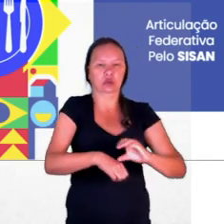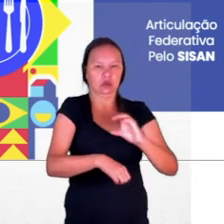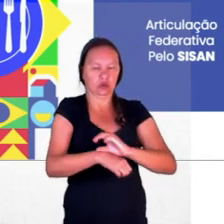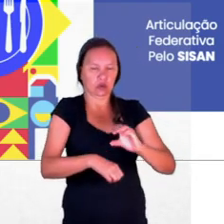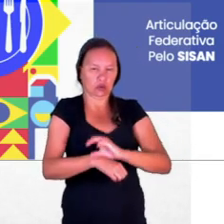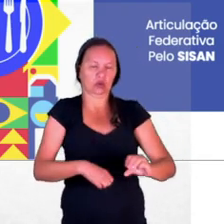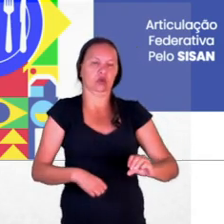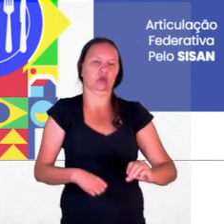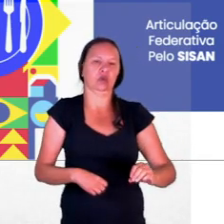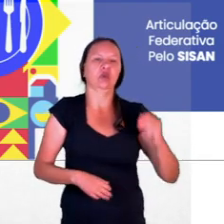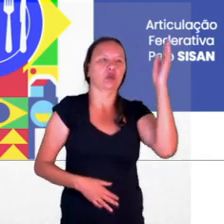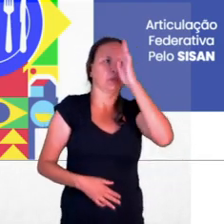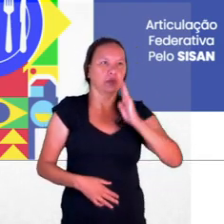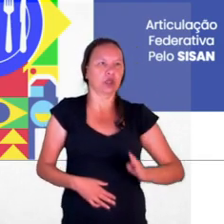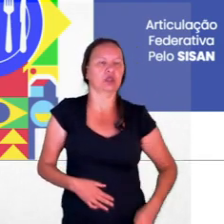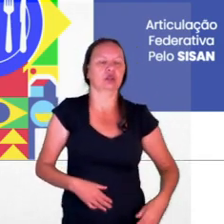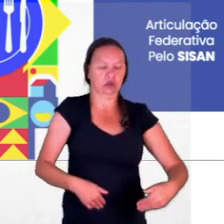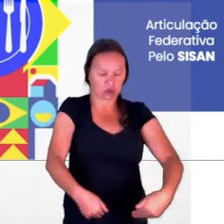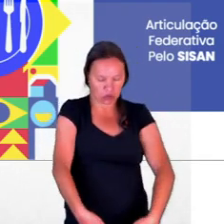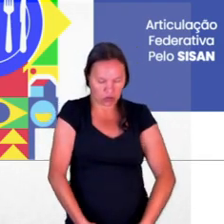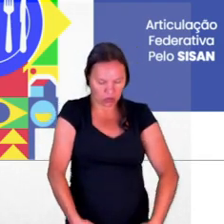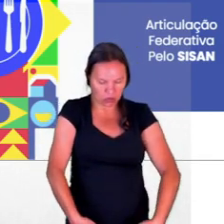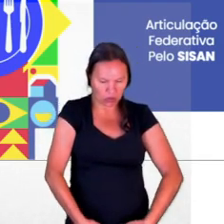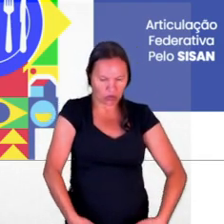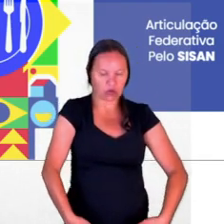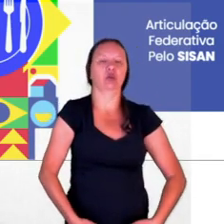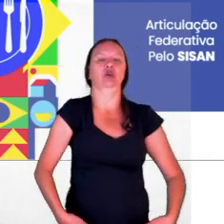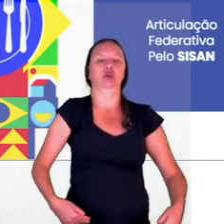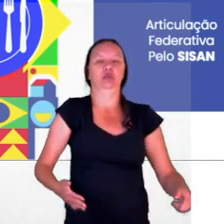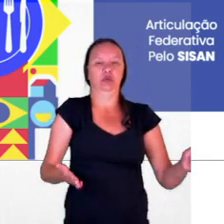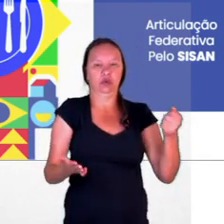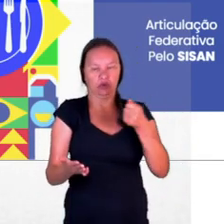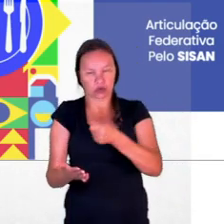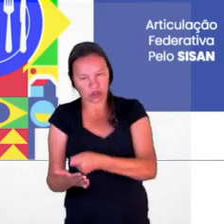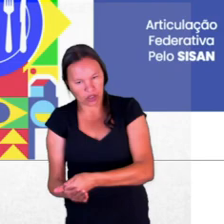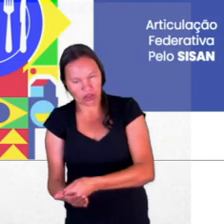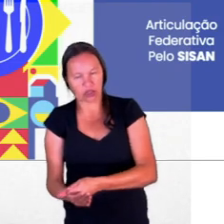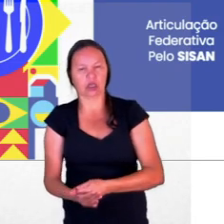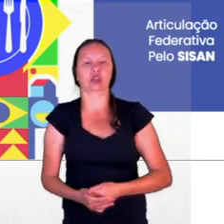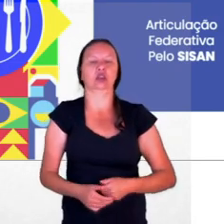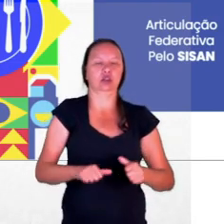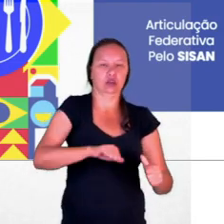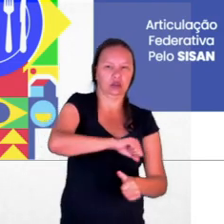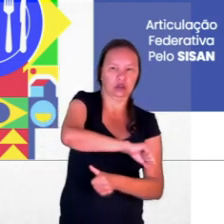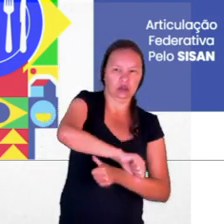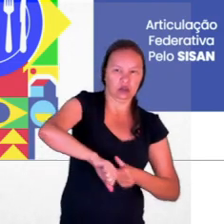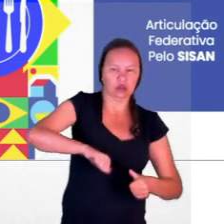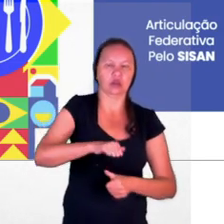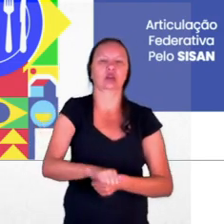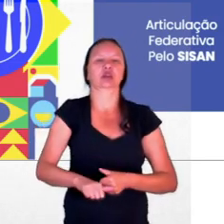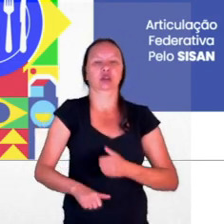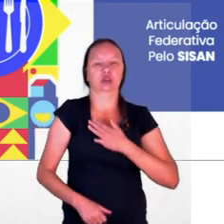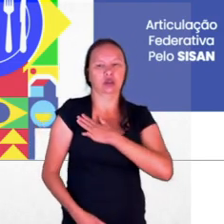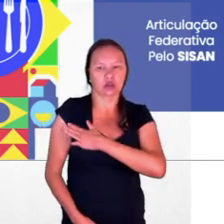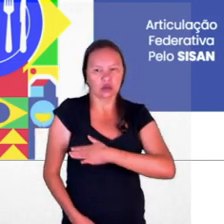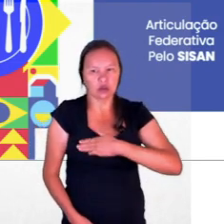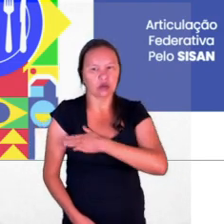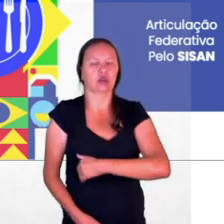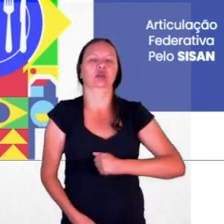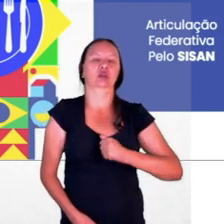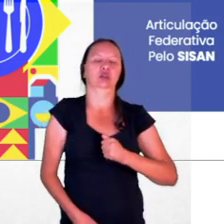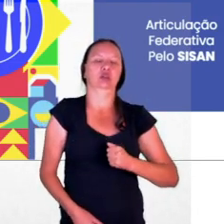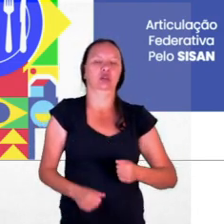Plano Brasil sem fome então com a publicação do Decreto que instituiu eh o plano em agosto e da posterior